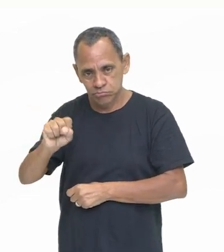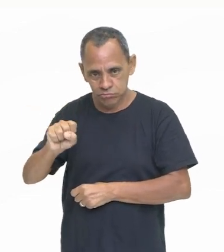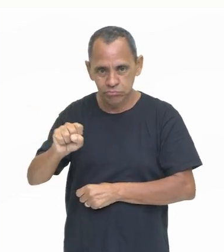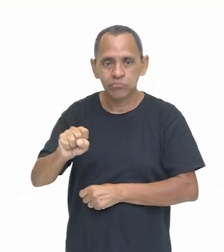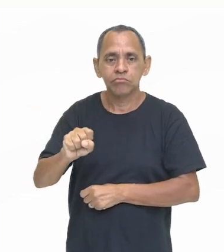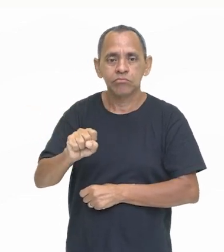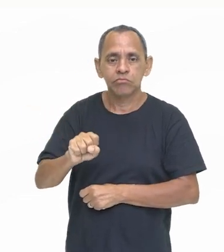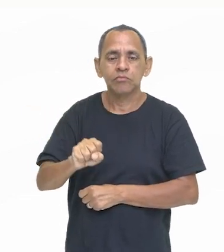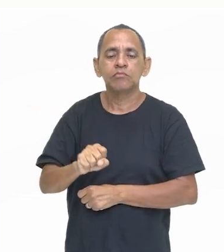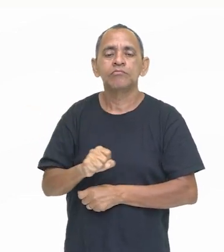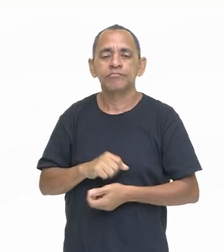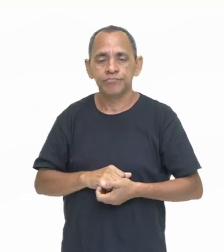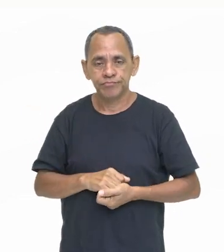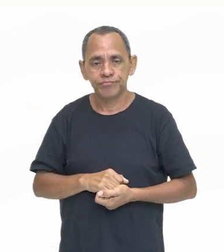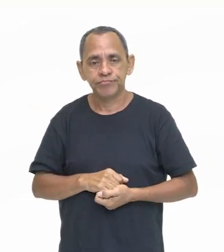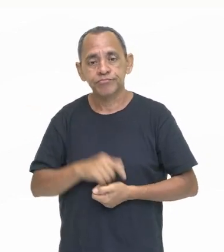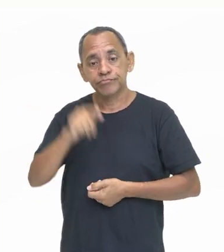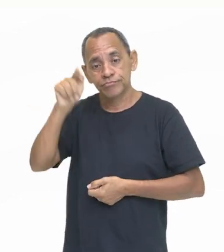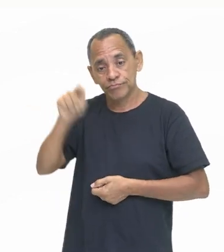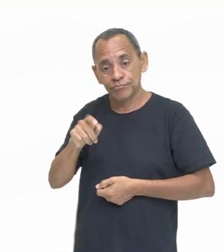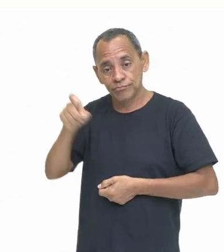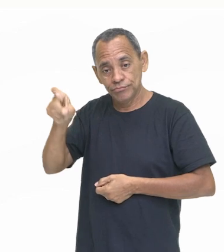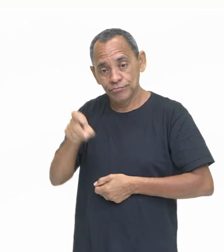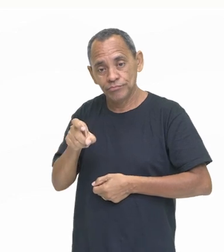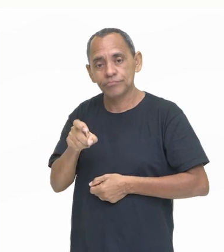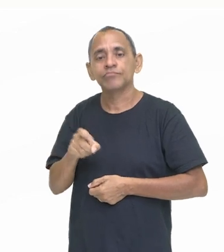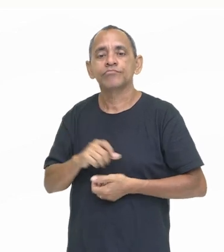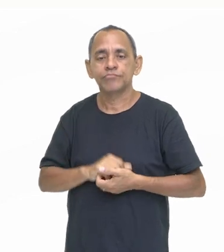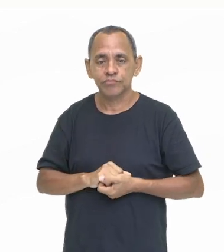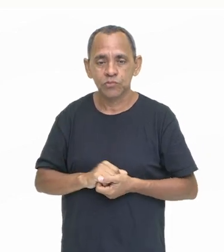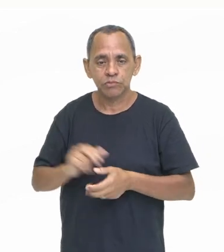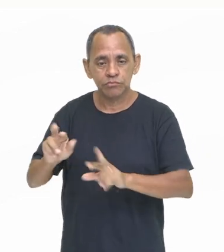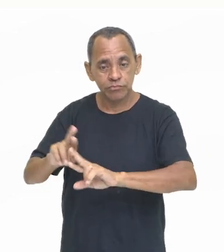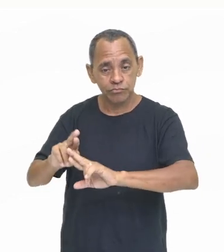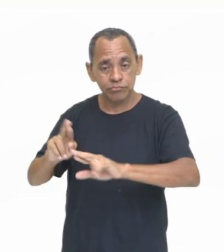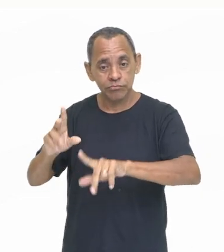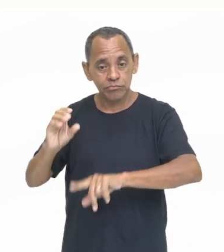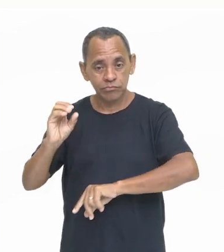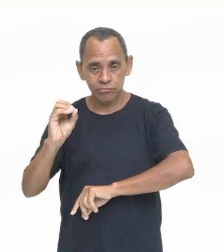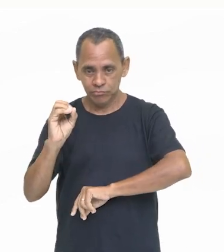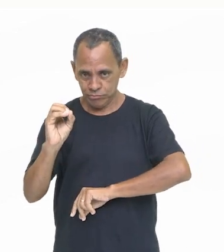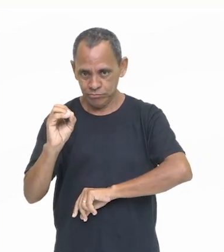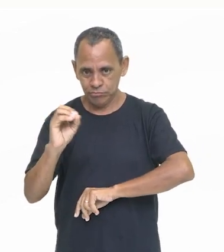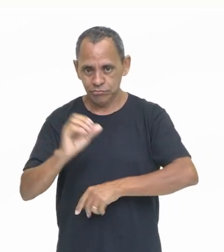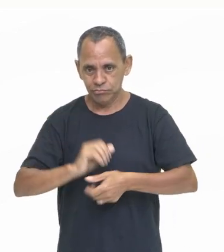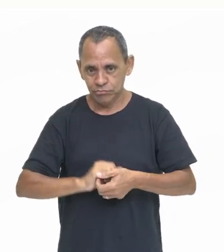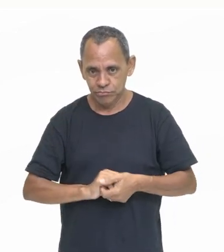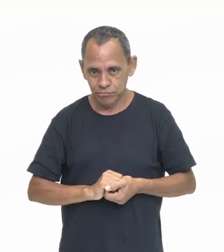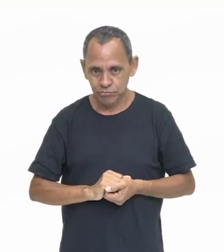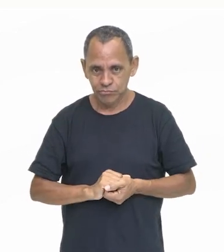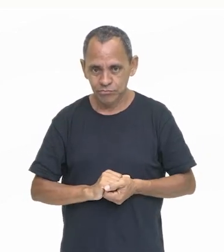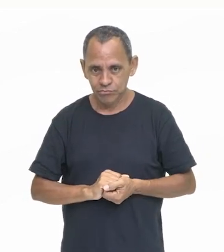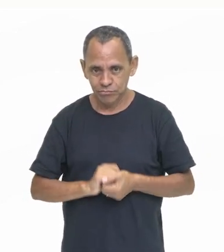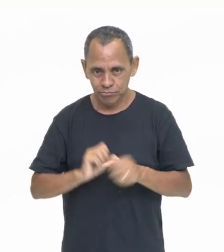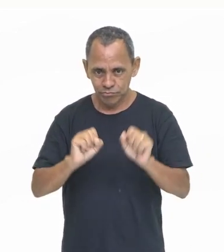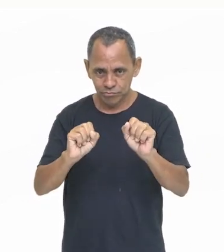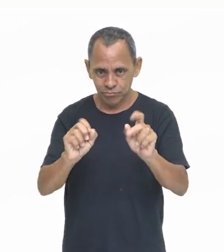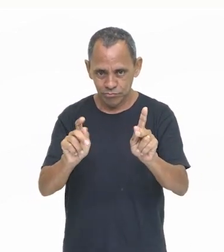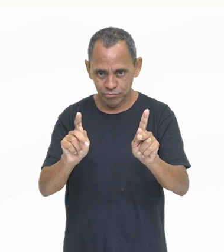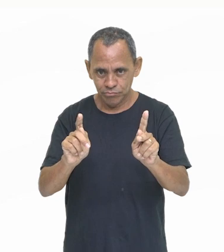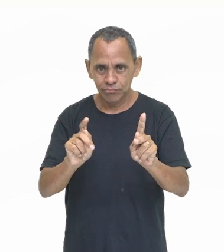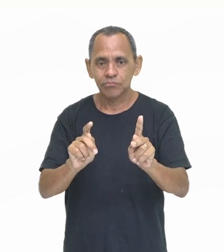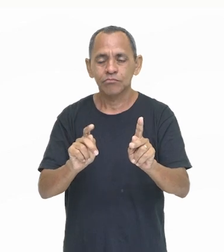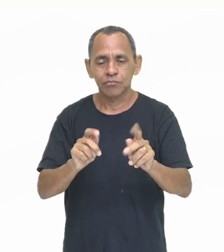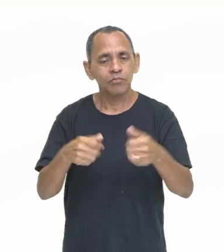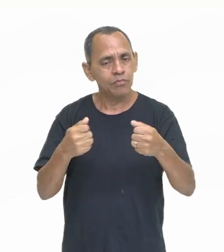o x tem que ser aí, ó, diferente de zero, tá? Existe essa